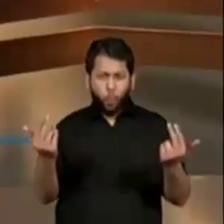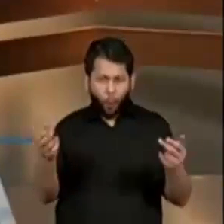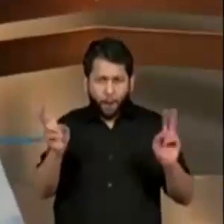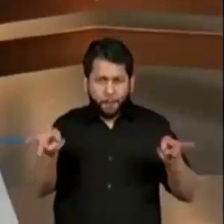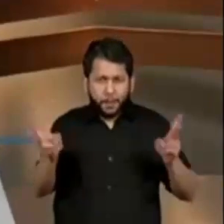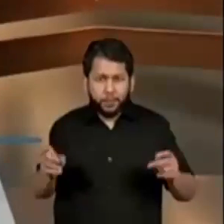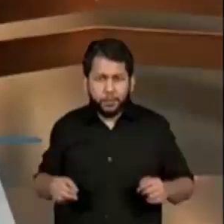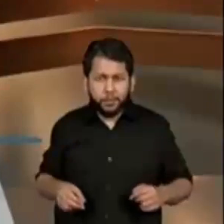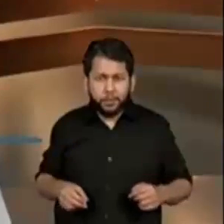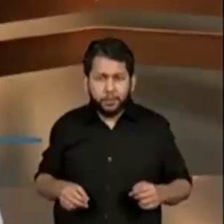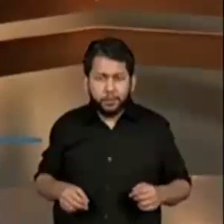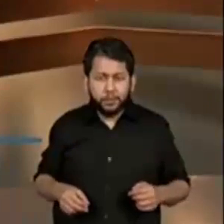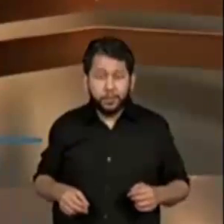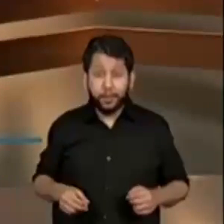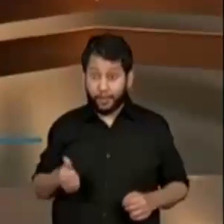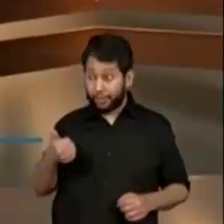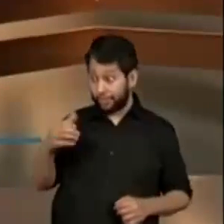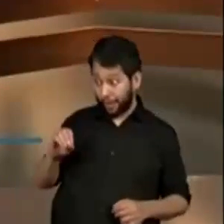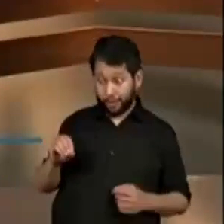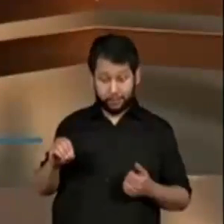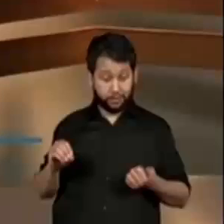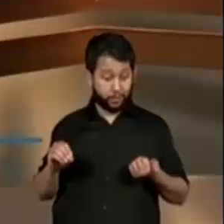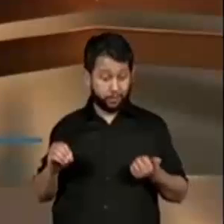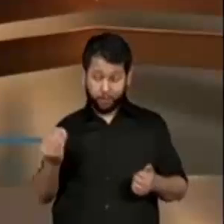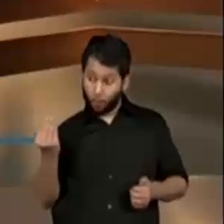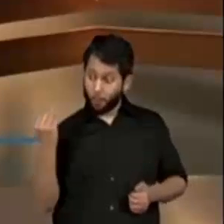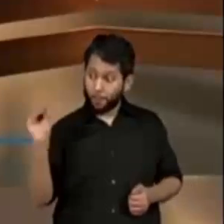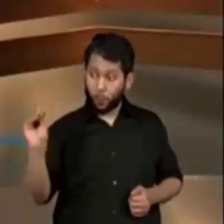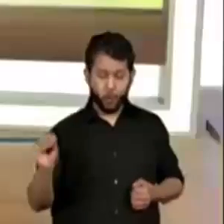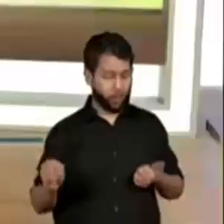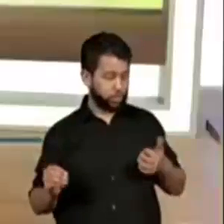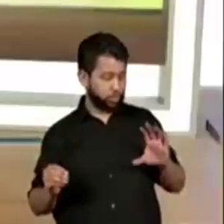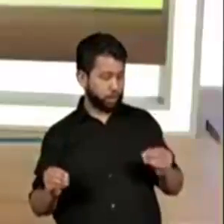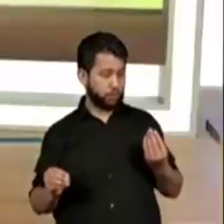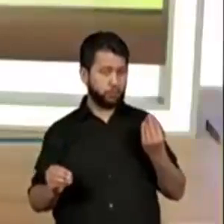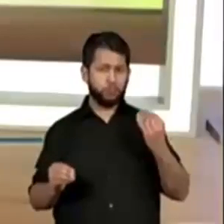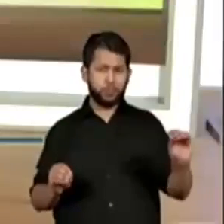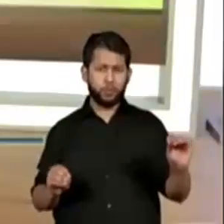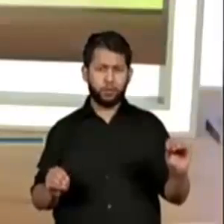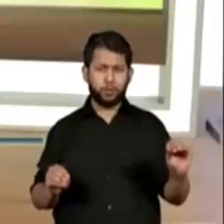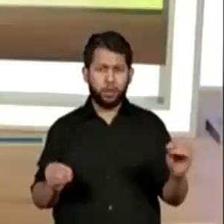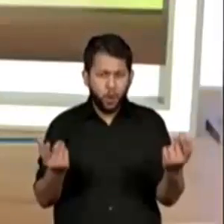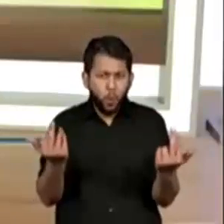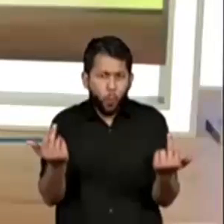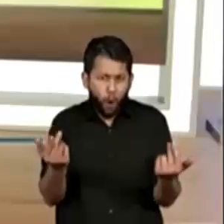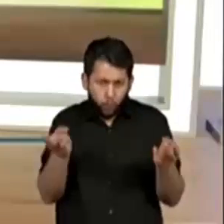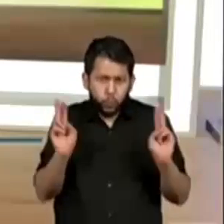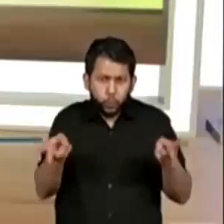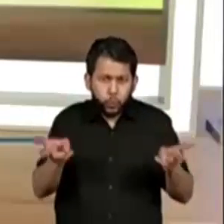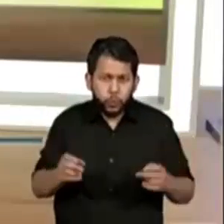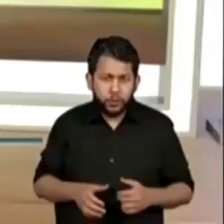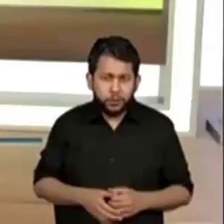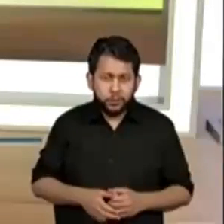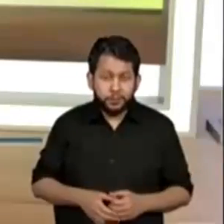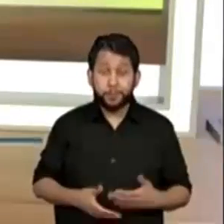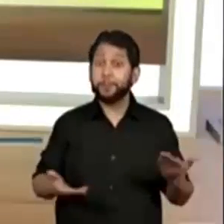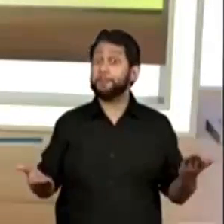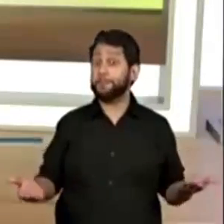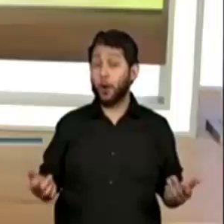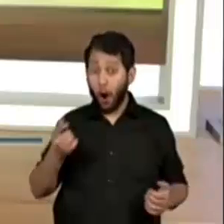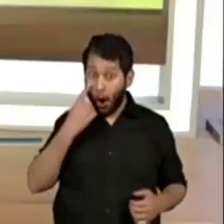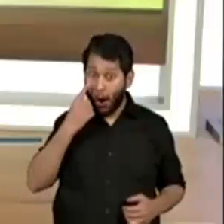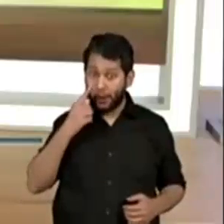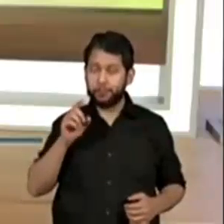Elas vão continuar iguais? Sim ou não? E aí? E aí? Pergunta pra